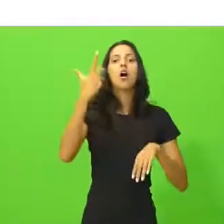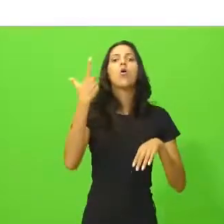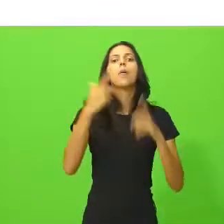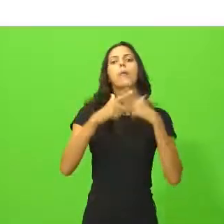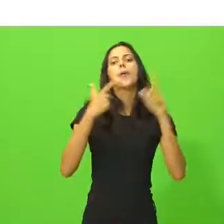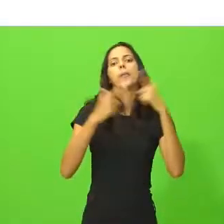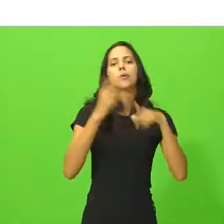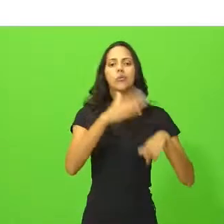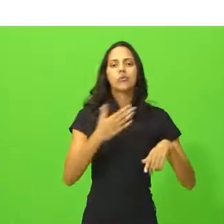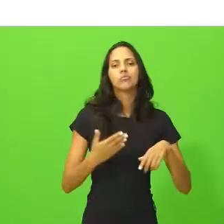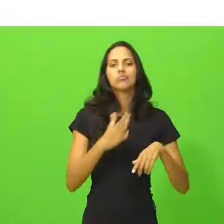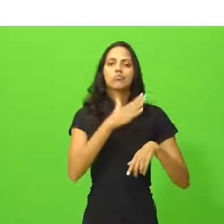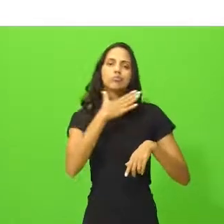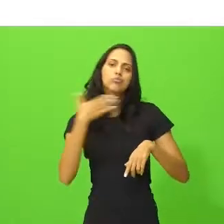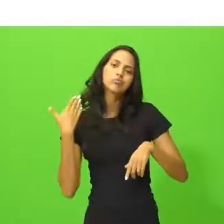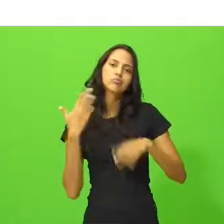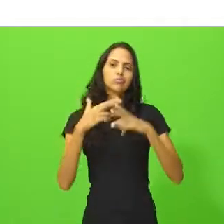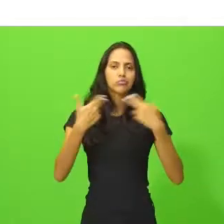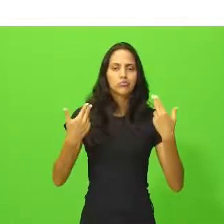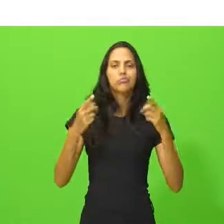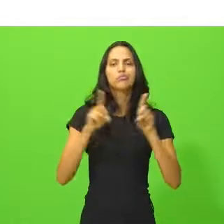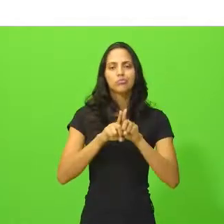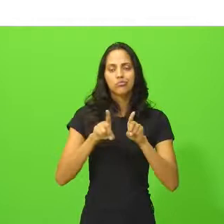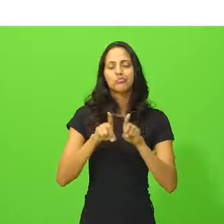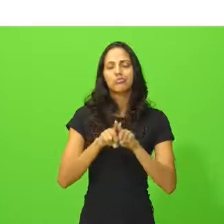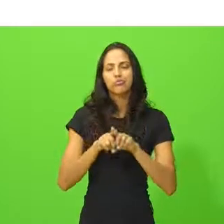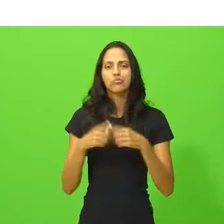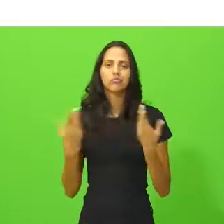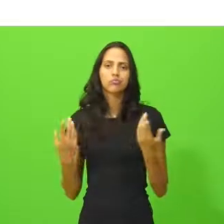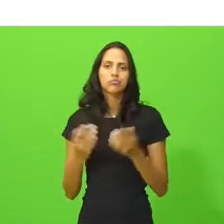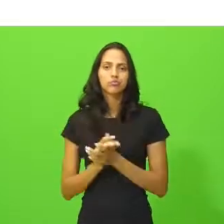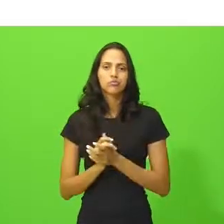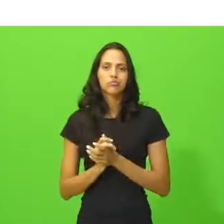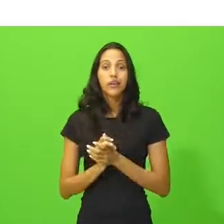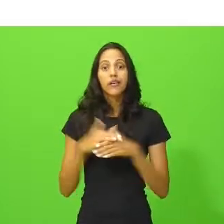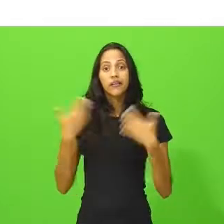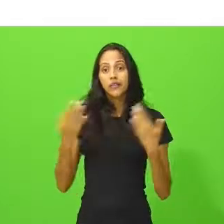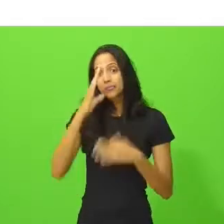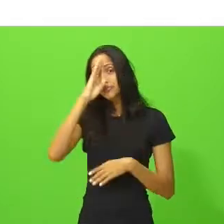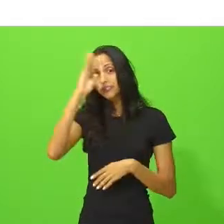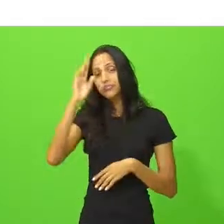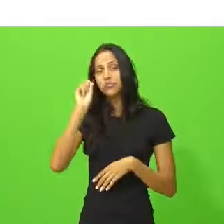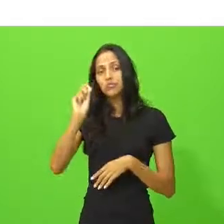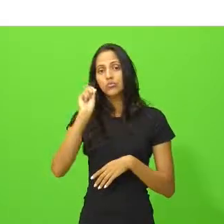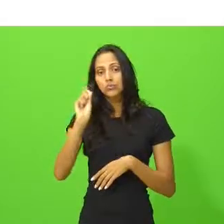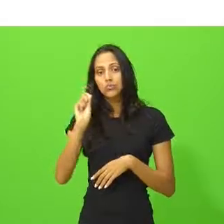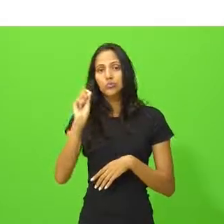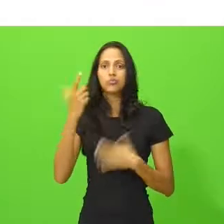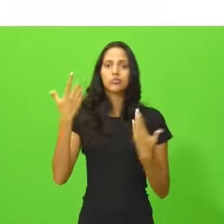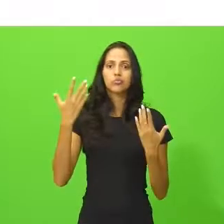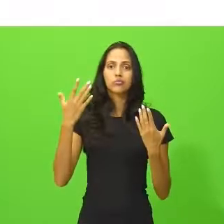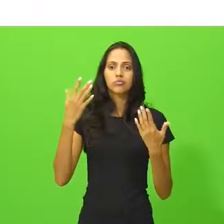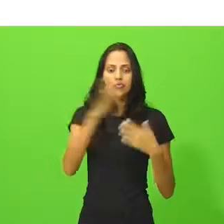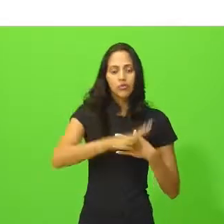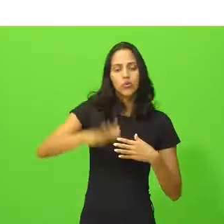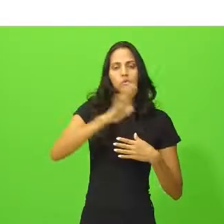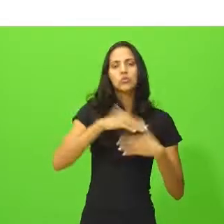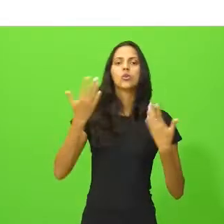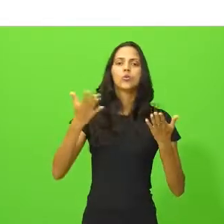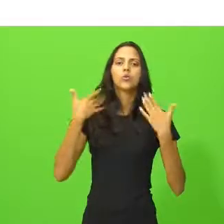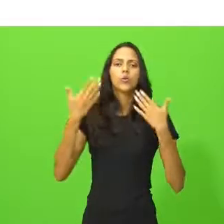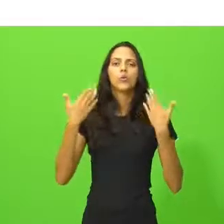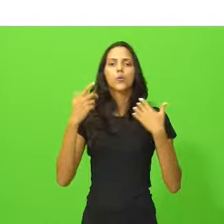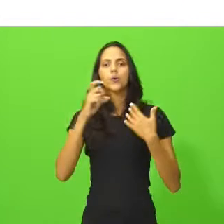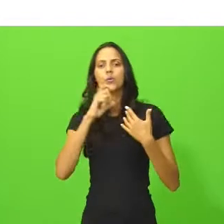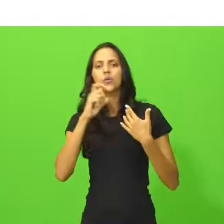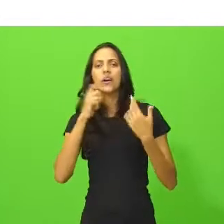vamos ter também essa questão da degradação, agora já principalmente, seja na temperatura ambiente, seja na